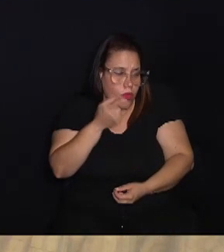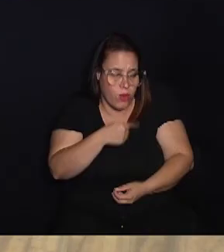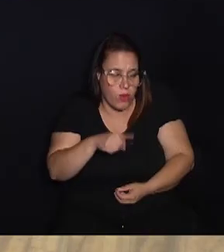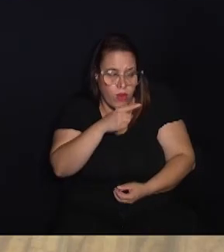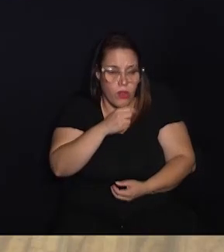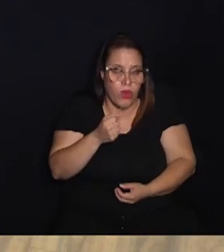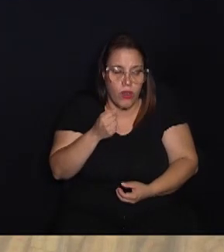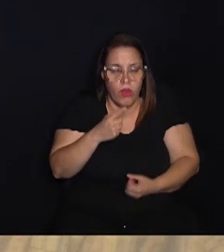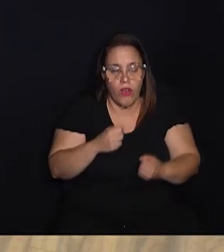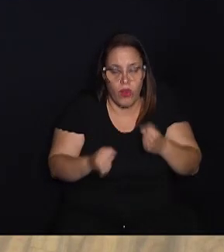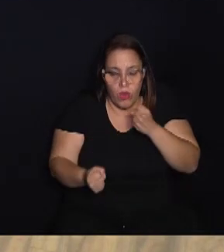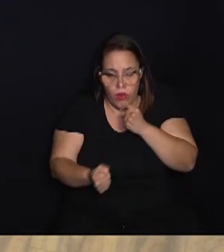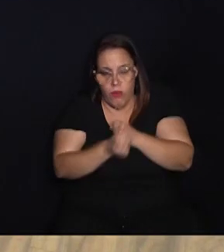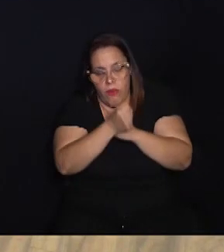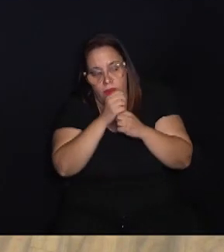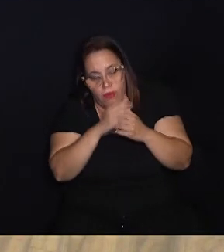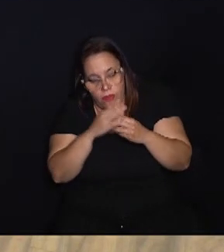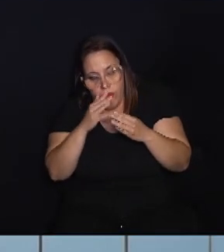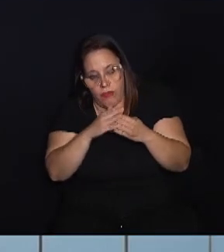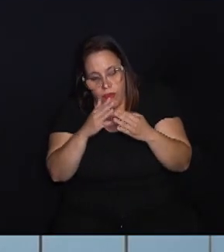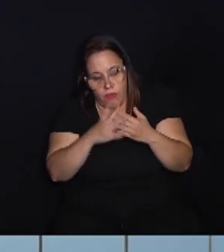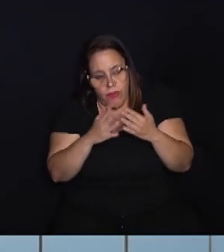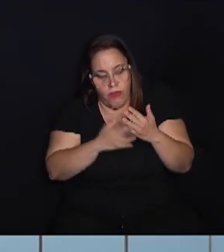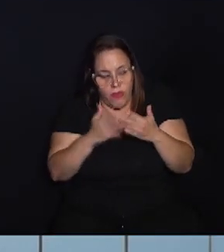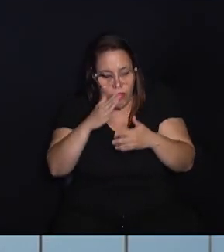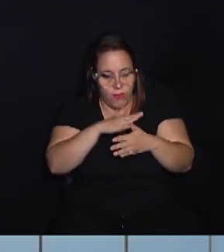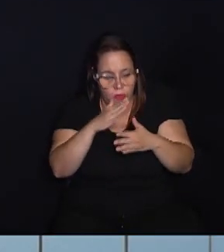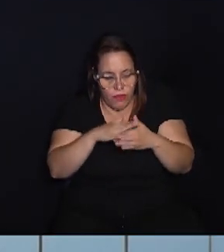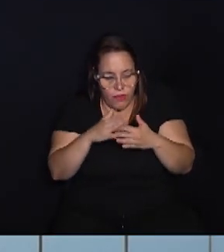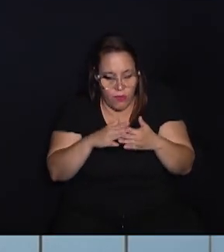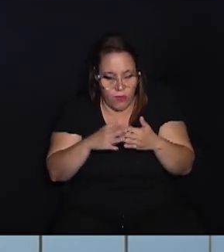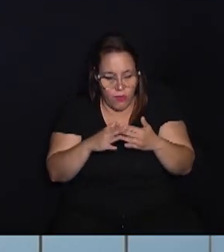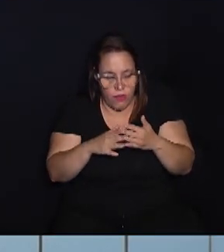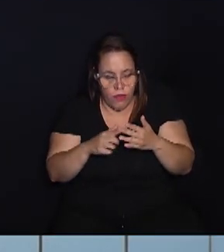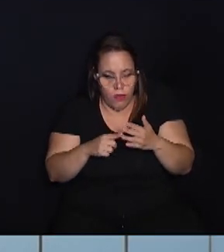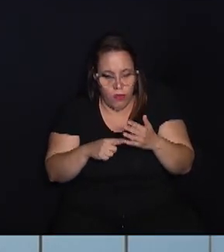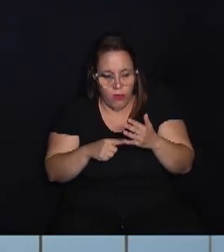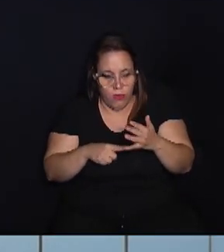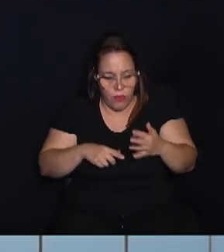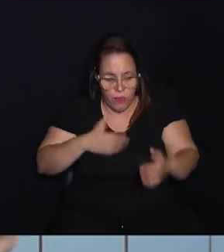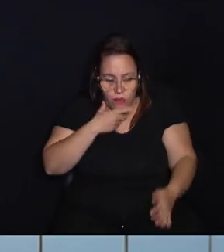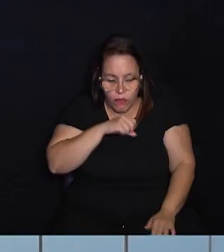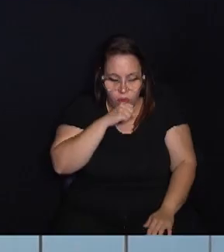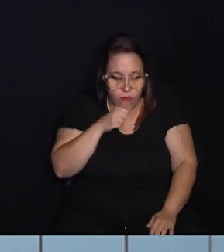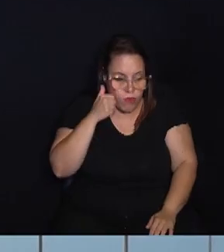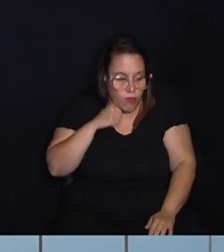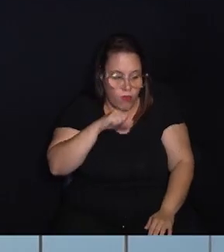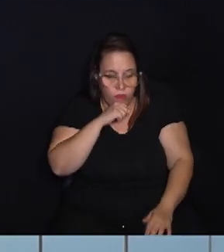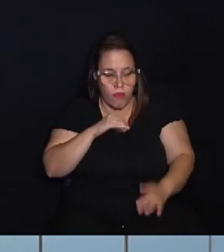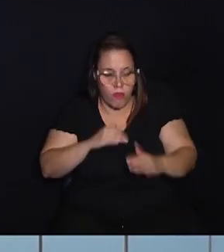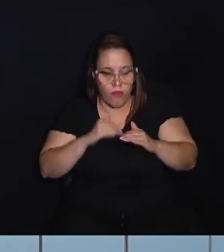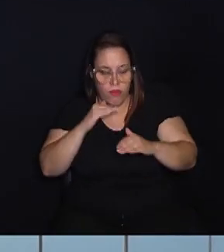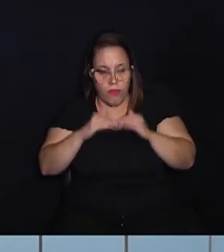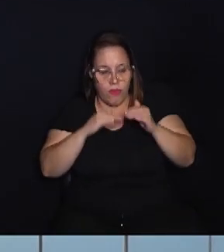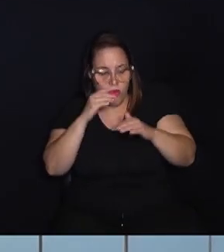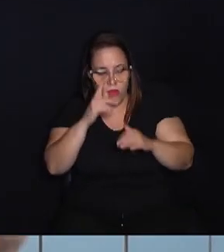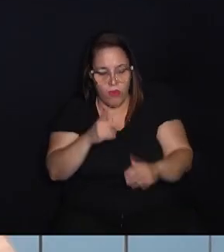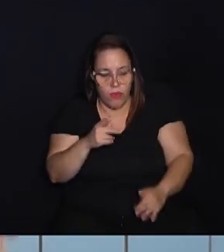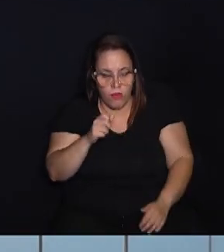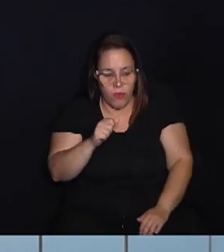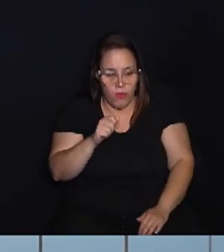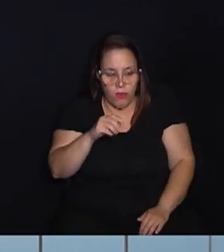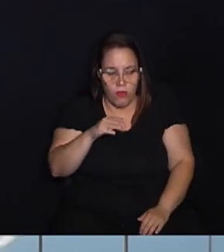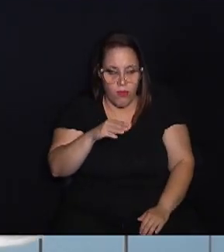pouco fortalecer esses fatores de proteção, né, que os pais devem desenvolver essas habilidades. Eu acho que